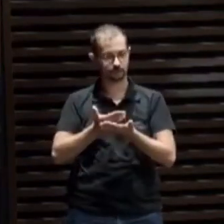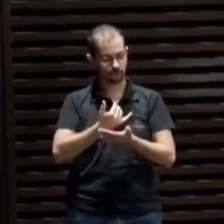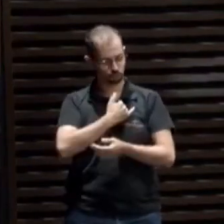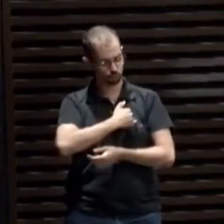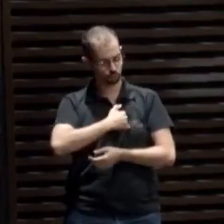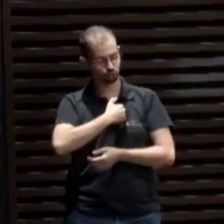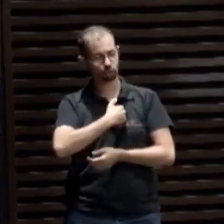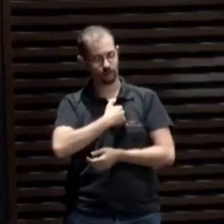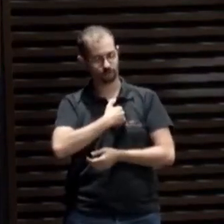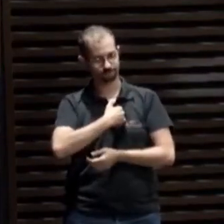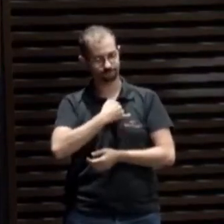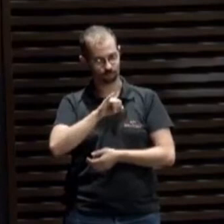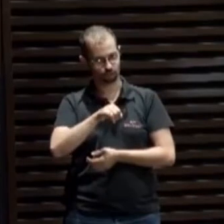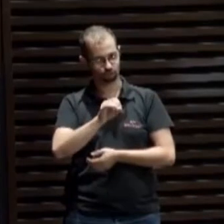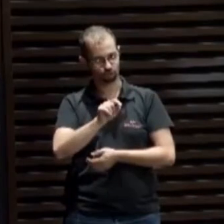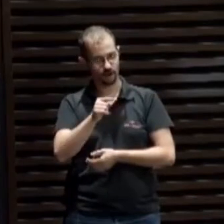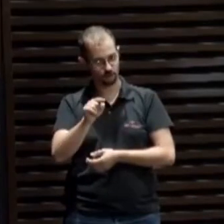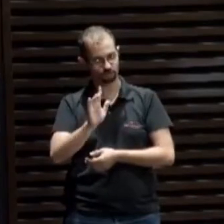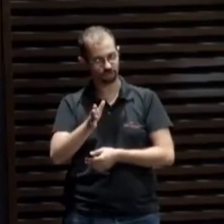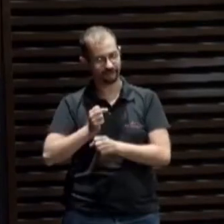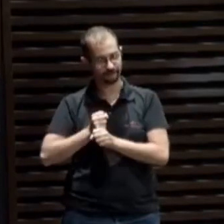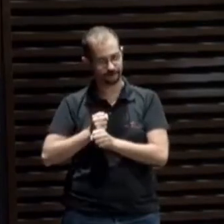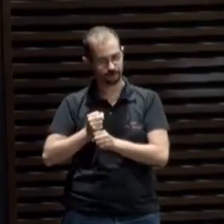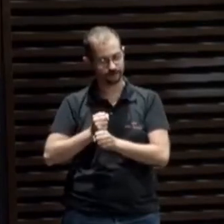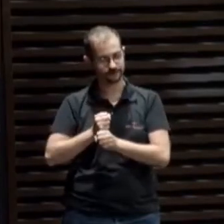A minha expectativa é que antes